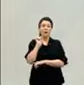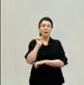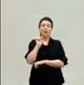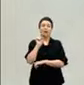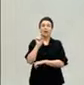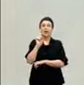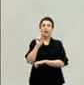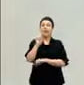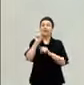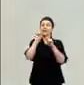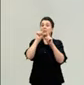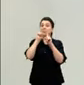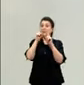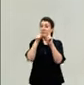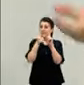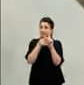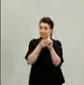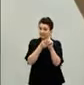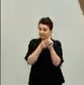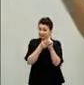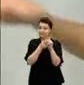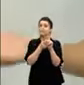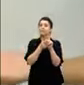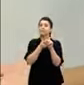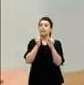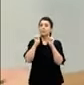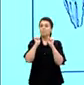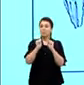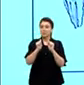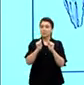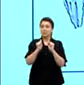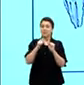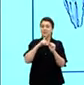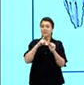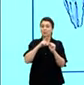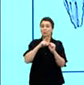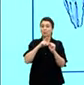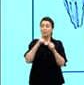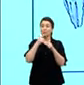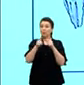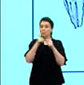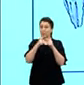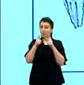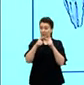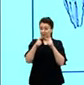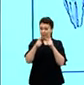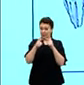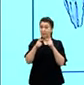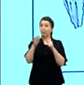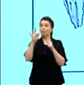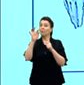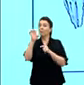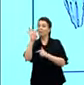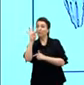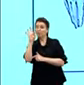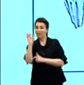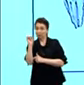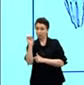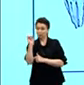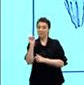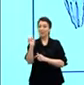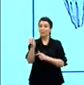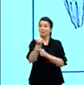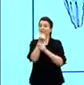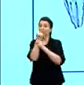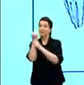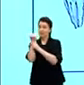na gravidez. Então, pode ocorrer a eritroblastose fetal, né, que é onde o sistema de defesa da mãe, quando